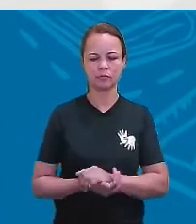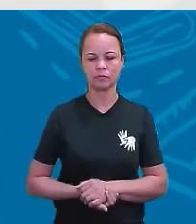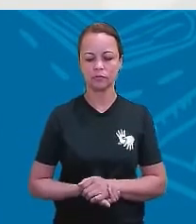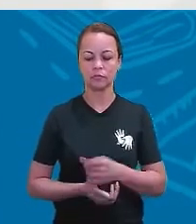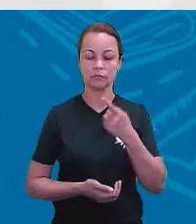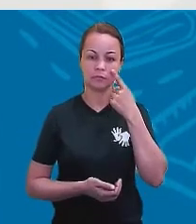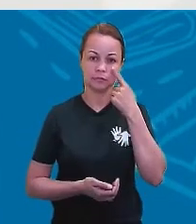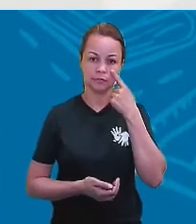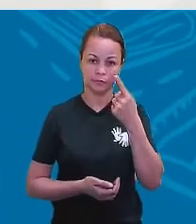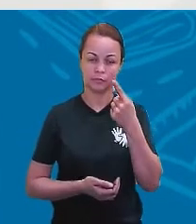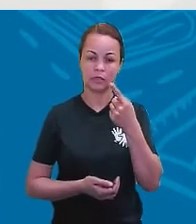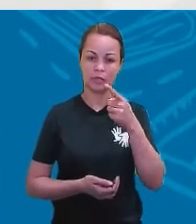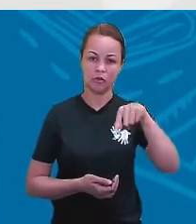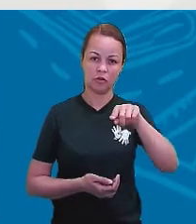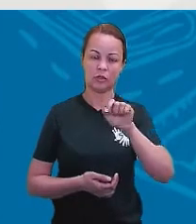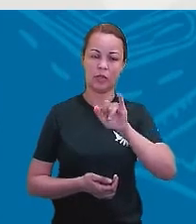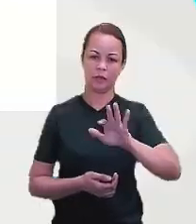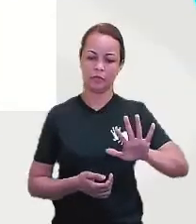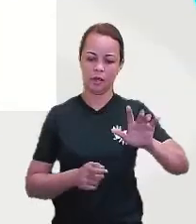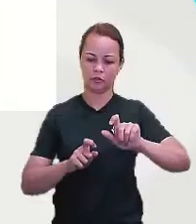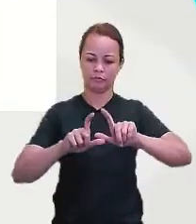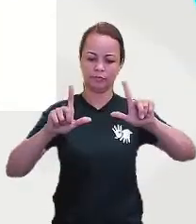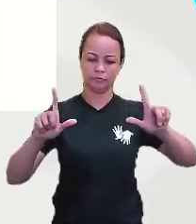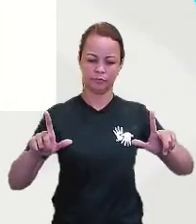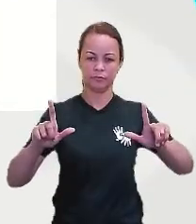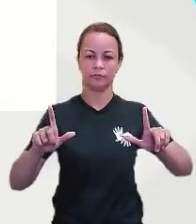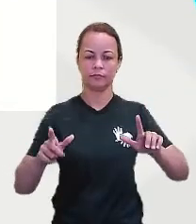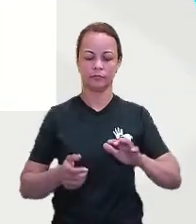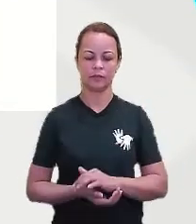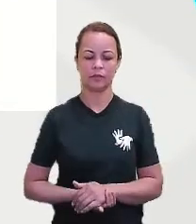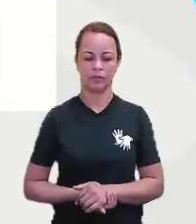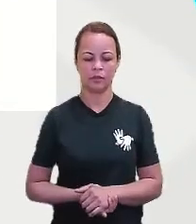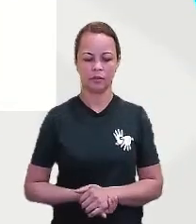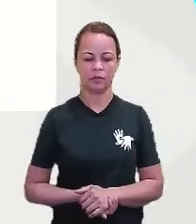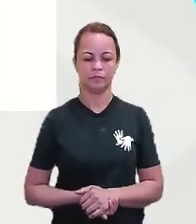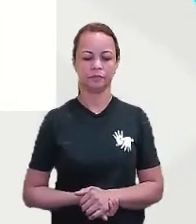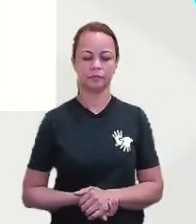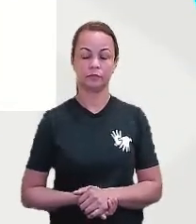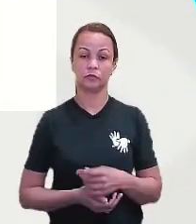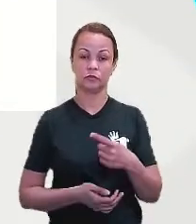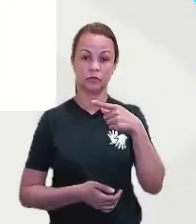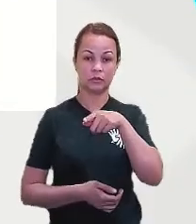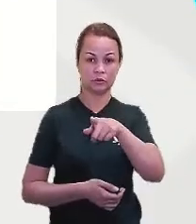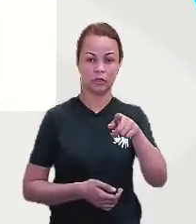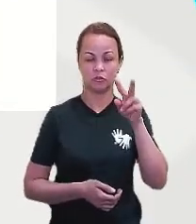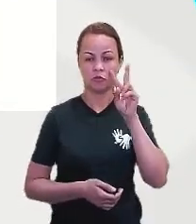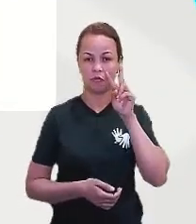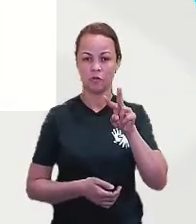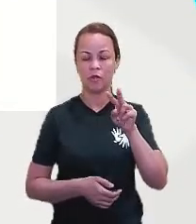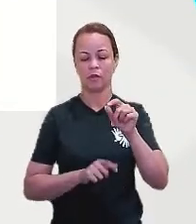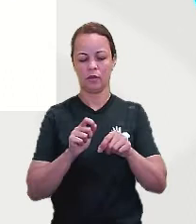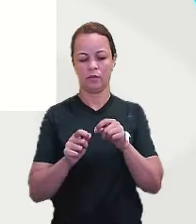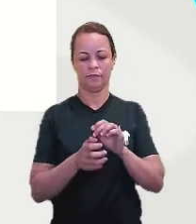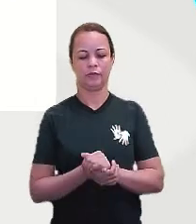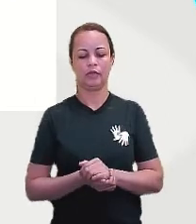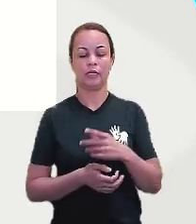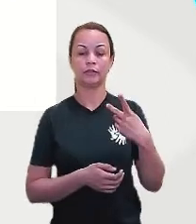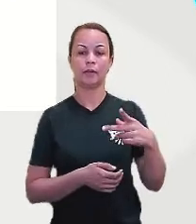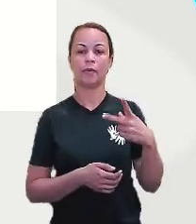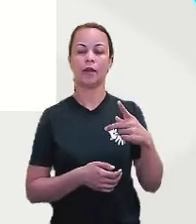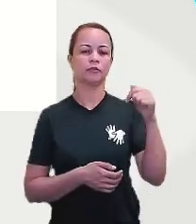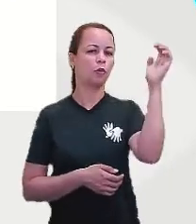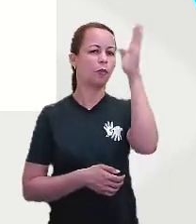na imagem, vou até pedir para a produção projetar essa imagem e deixar a tela aí ampliada. Vocês vão ver que nessa parte aí onde